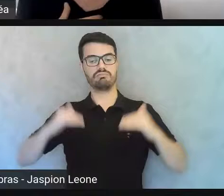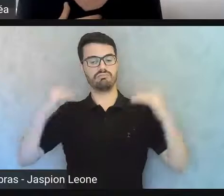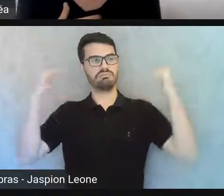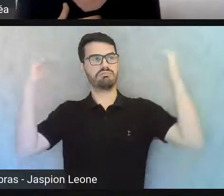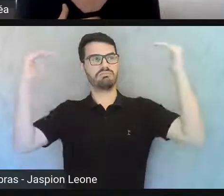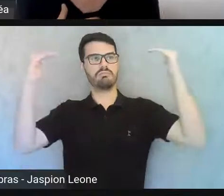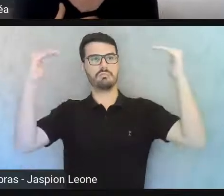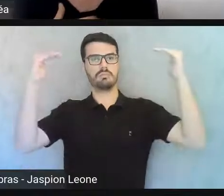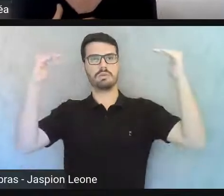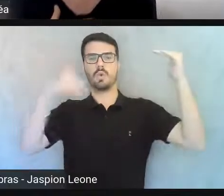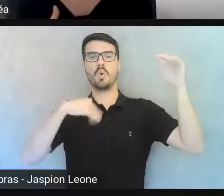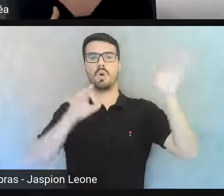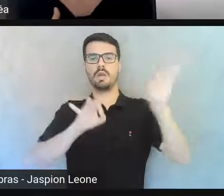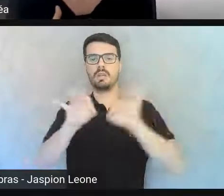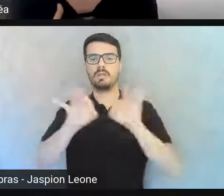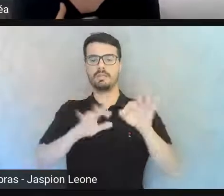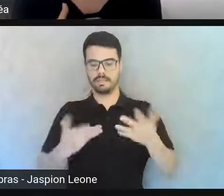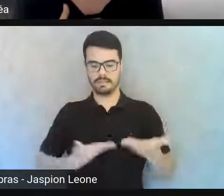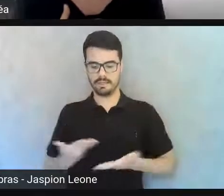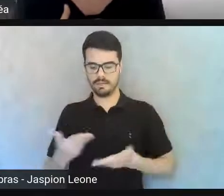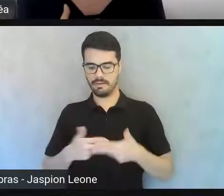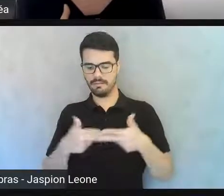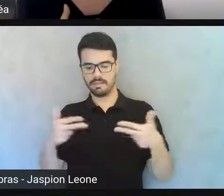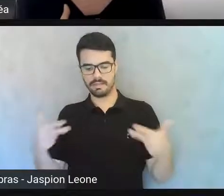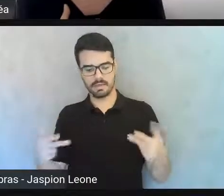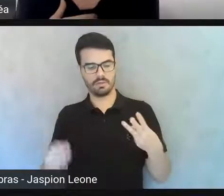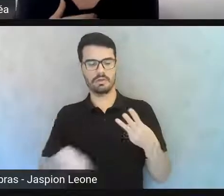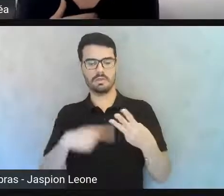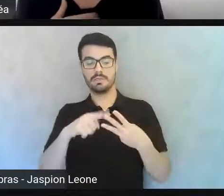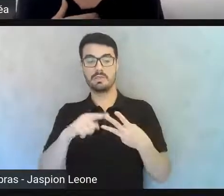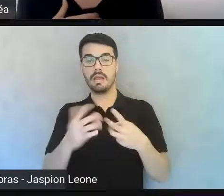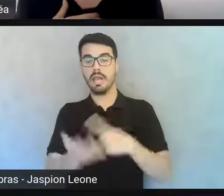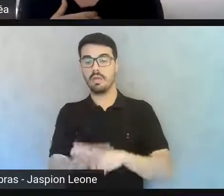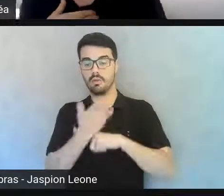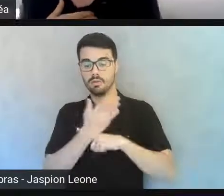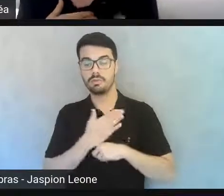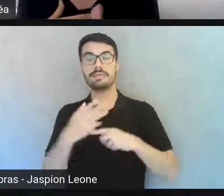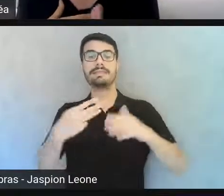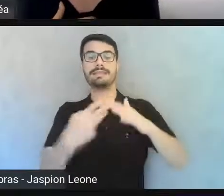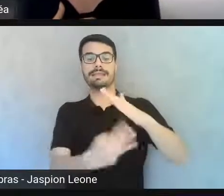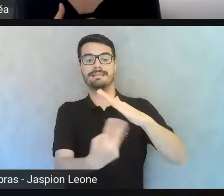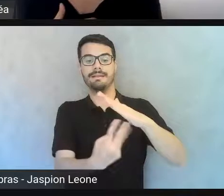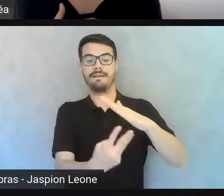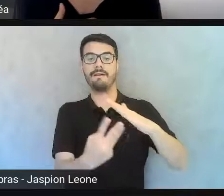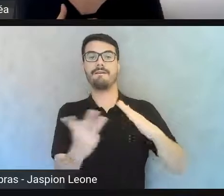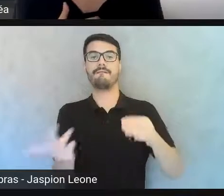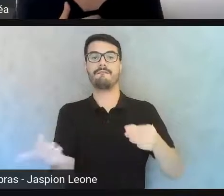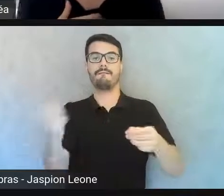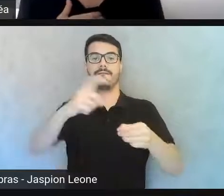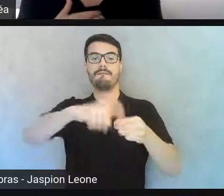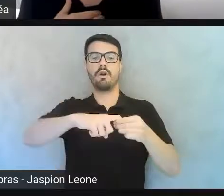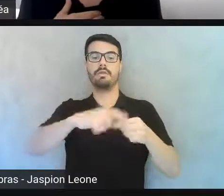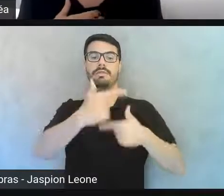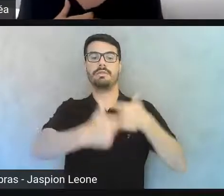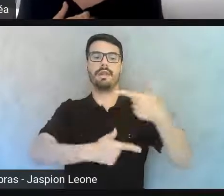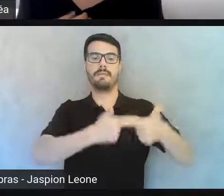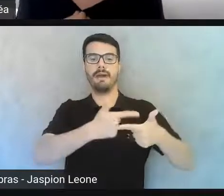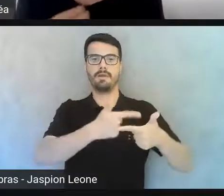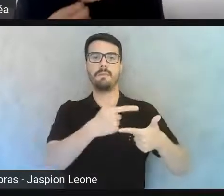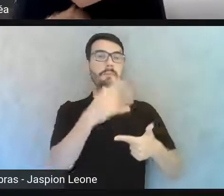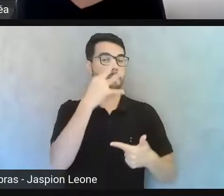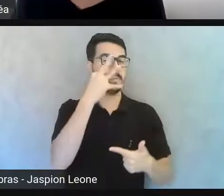dizendo assim, servidores, colaboradores, terceirizados, voltem para casa, voltem para o seu trabalho, que vocês vão